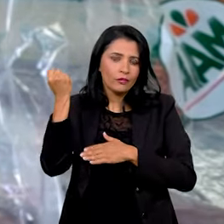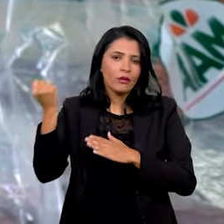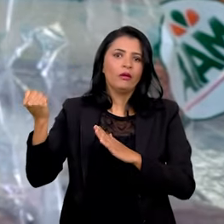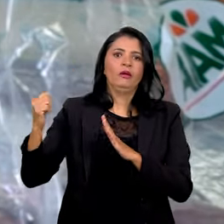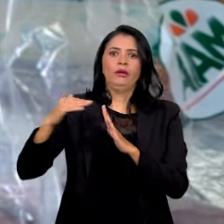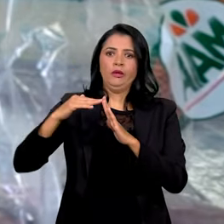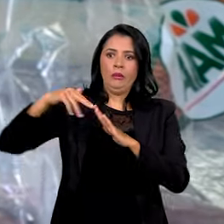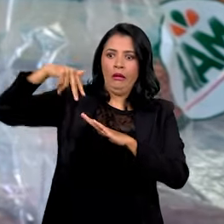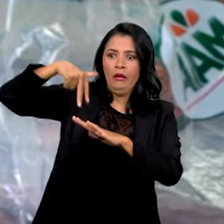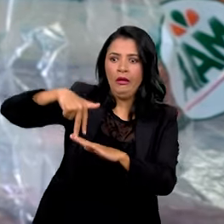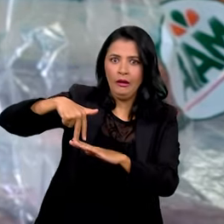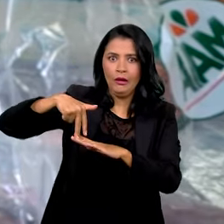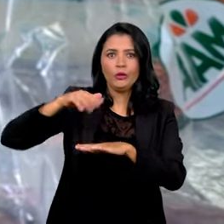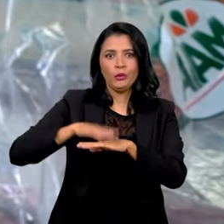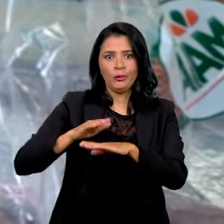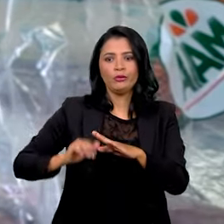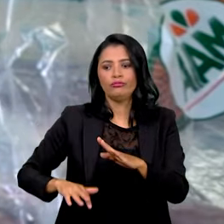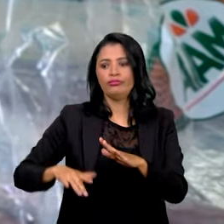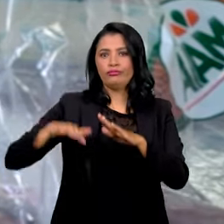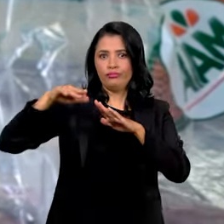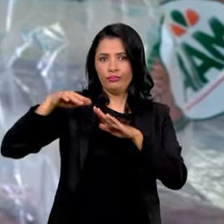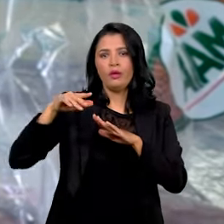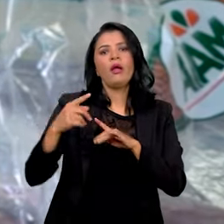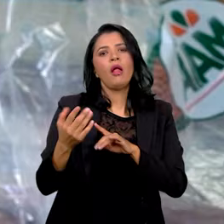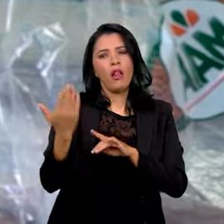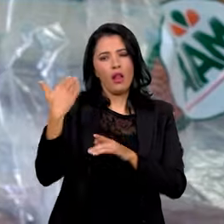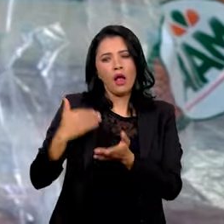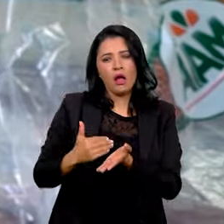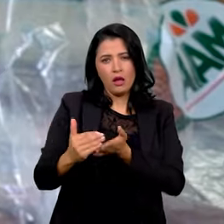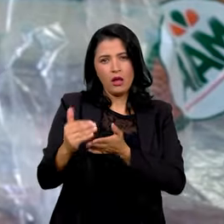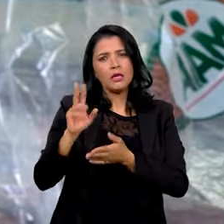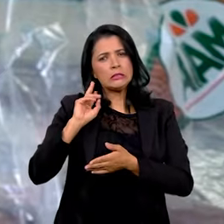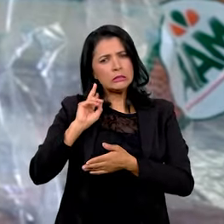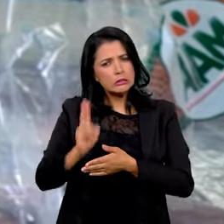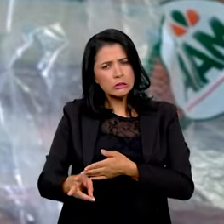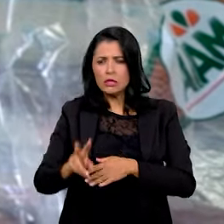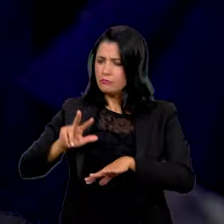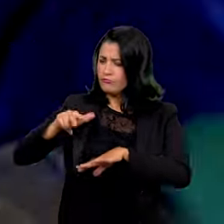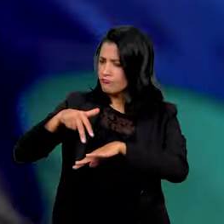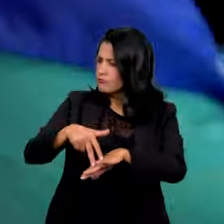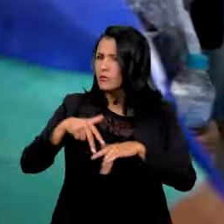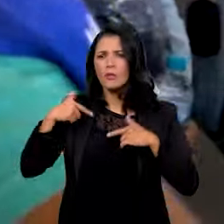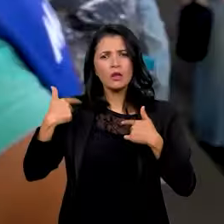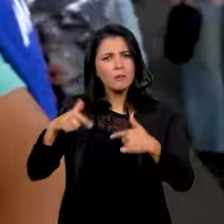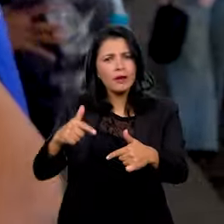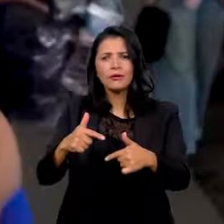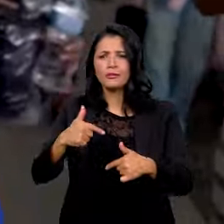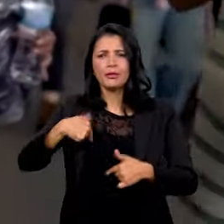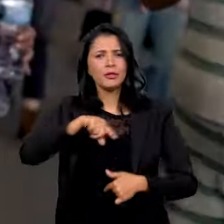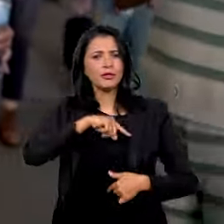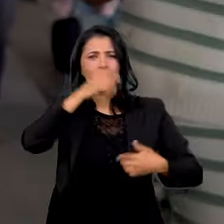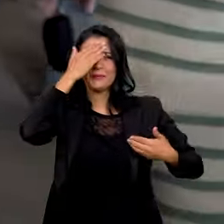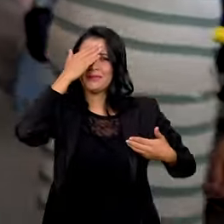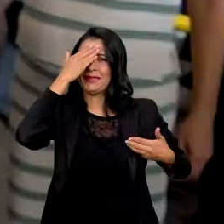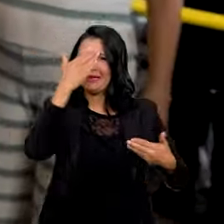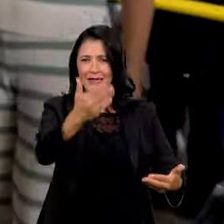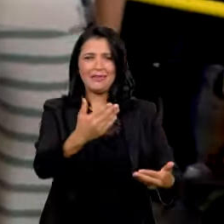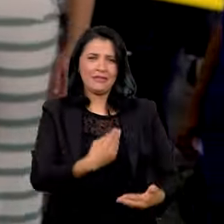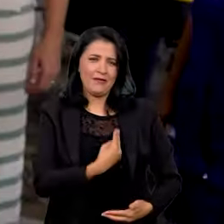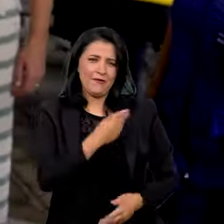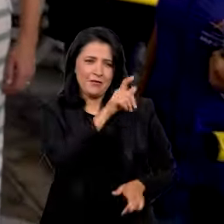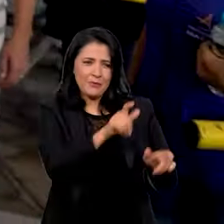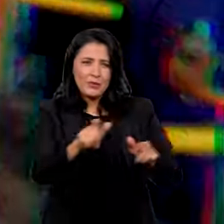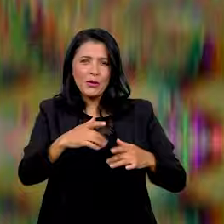telhado durante a enchente E desde o início estiveram na linha de frente e a gente só tem agradecer a vinda